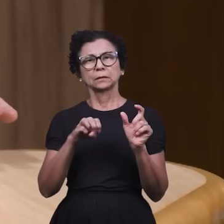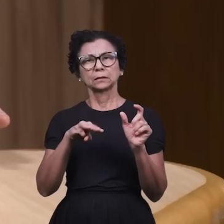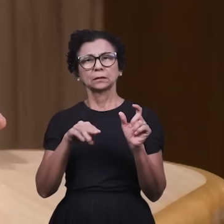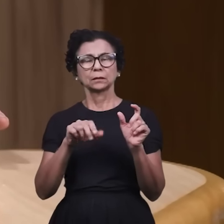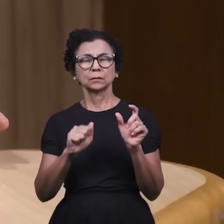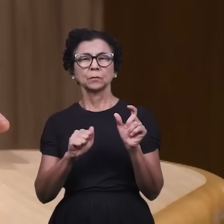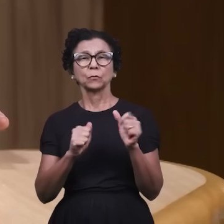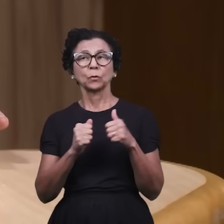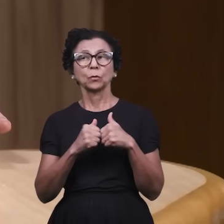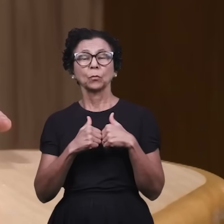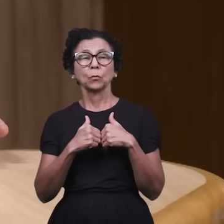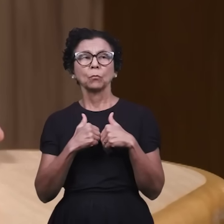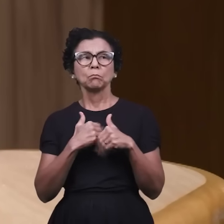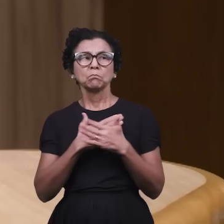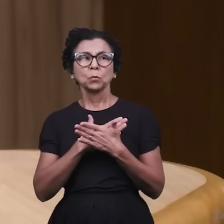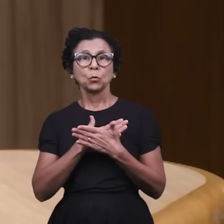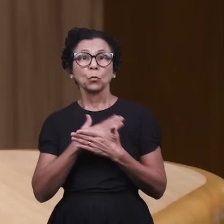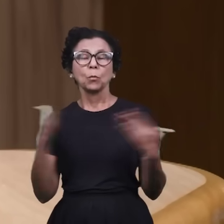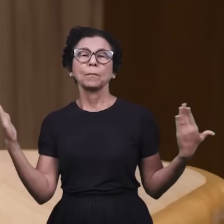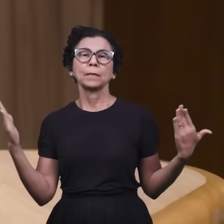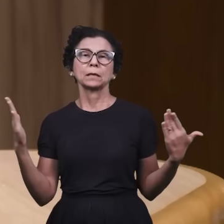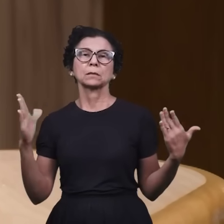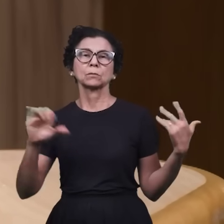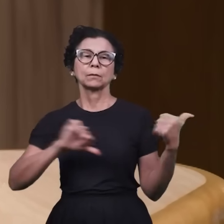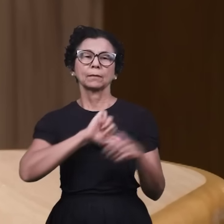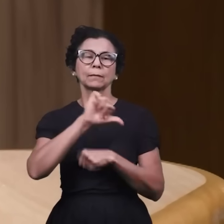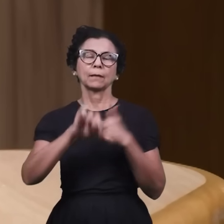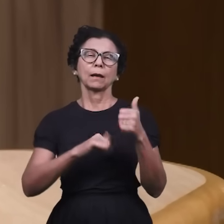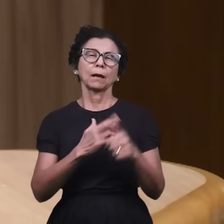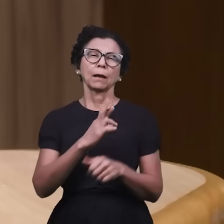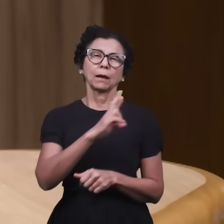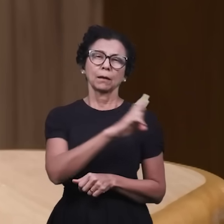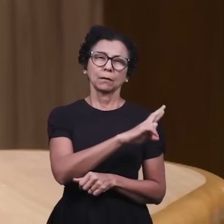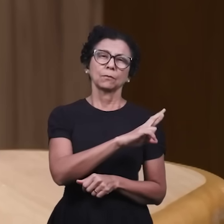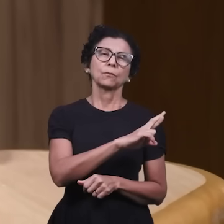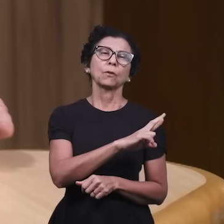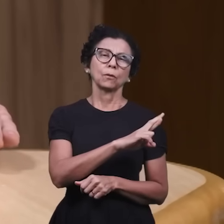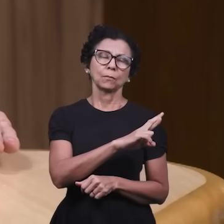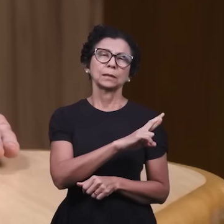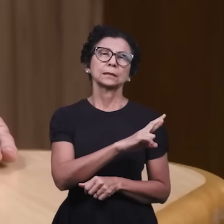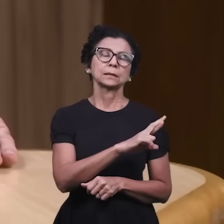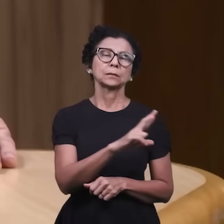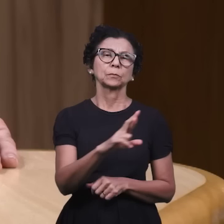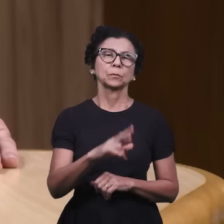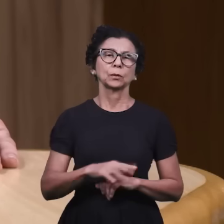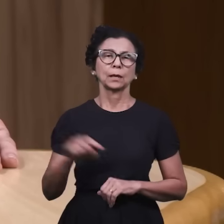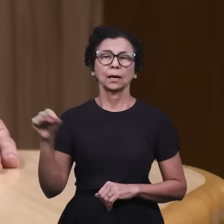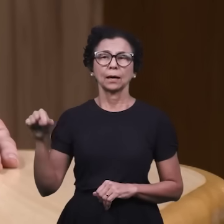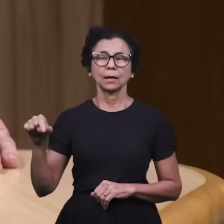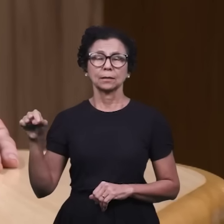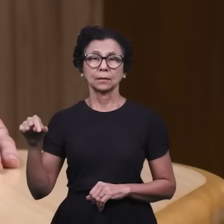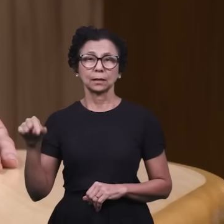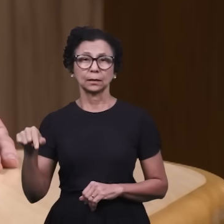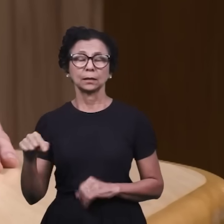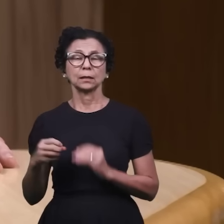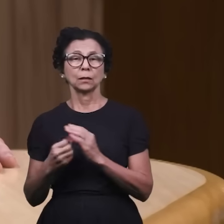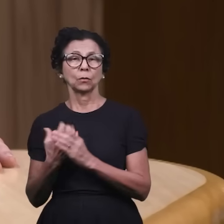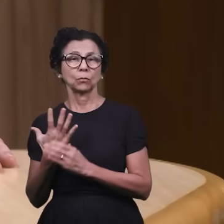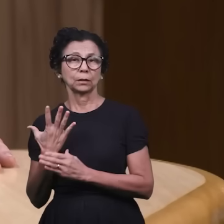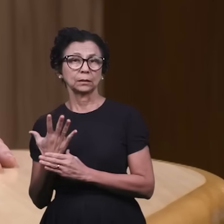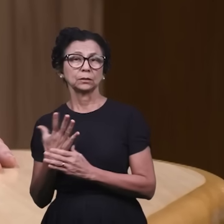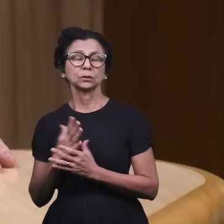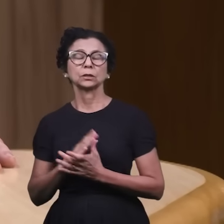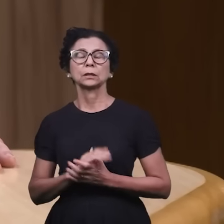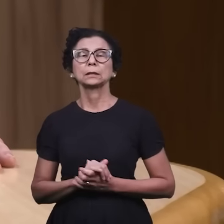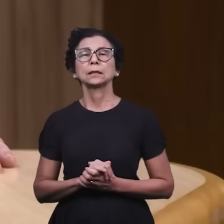da reforma, né? Ele deu uma ideia para a reforma, porque os ortodoxos, a origem do